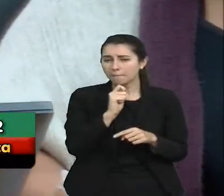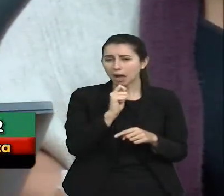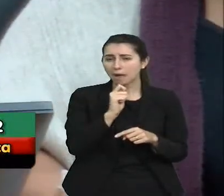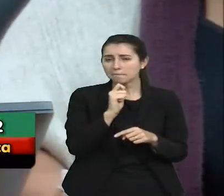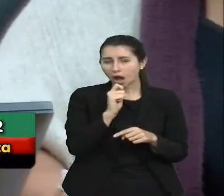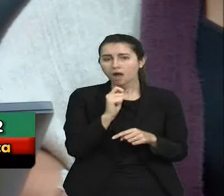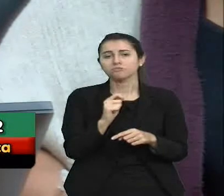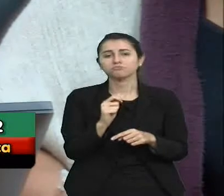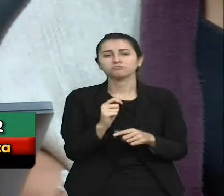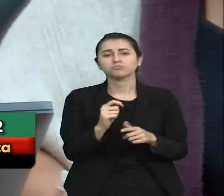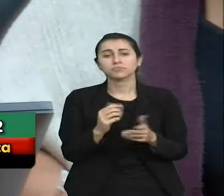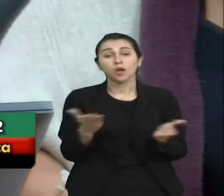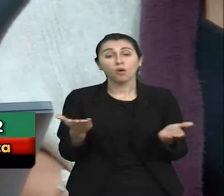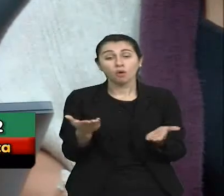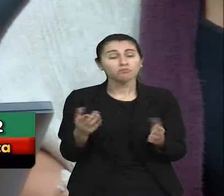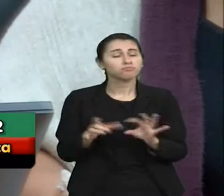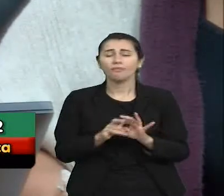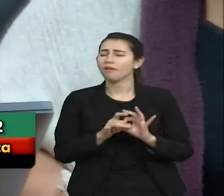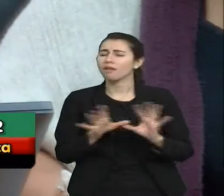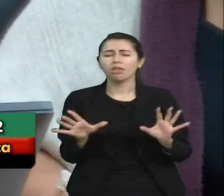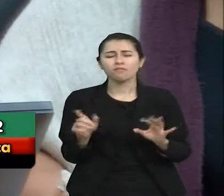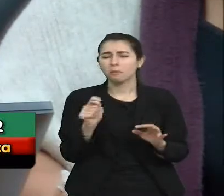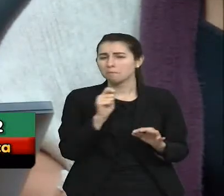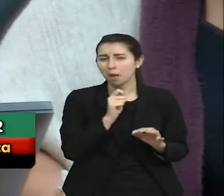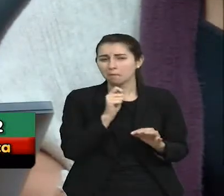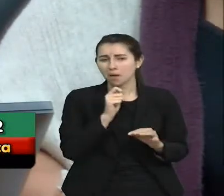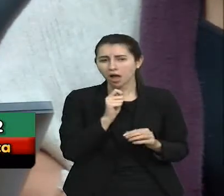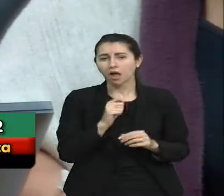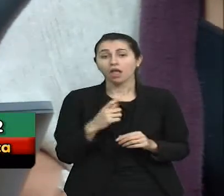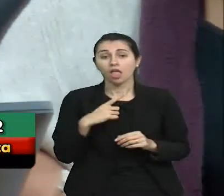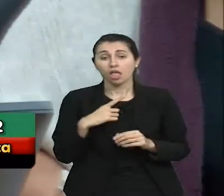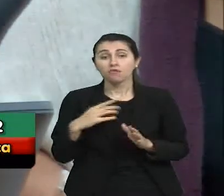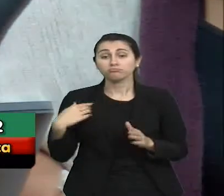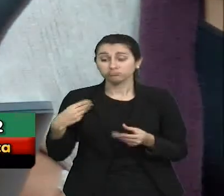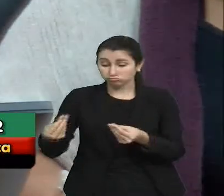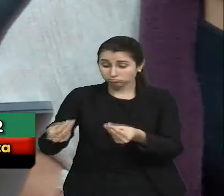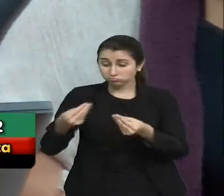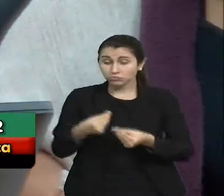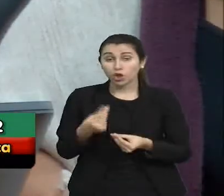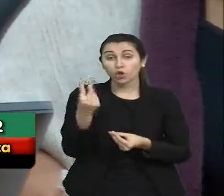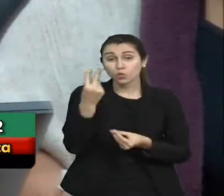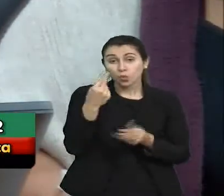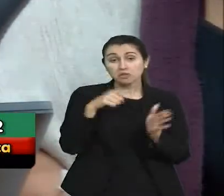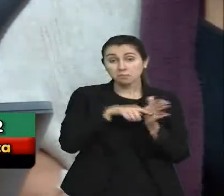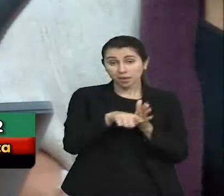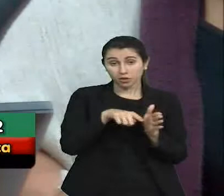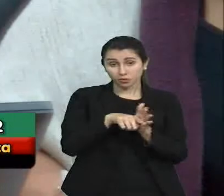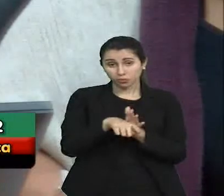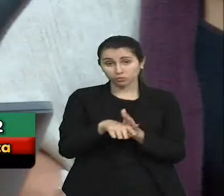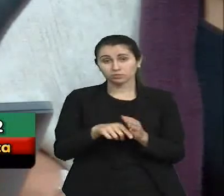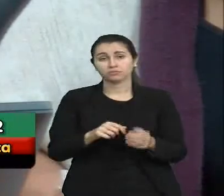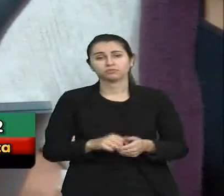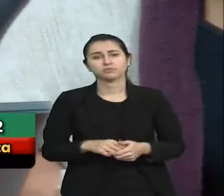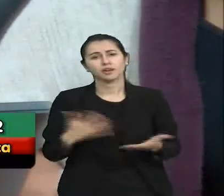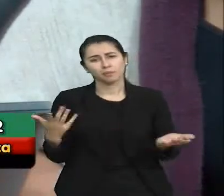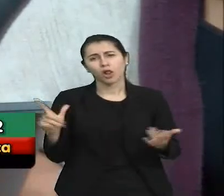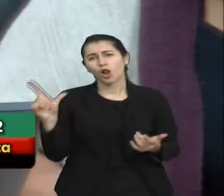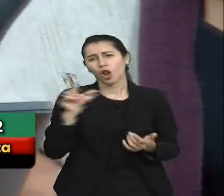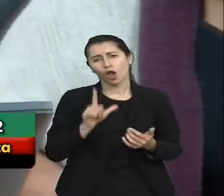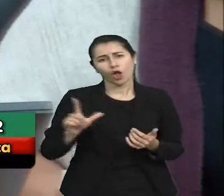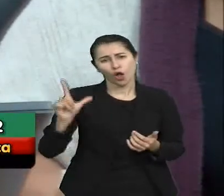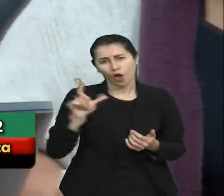abrir esse espaço para falas. Então, eu recebi aqui duas perguntas e também, é lógico, vai ter a